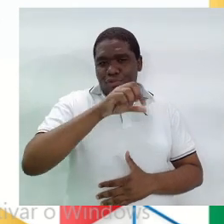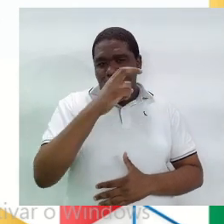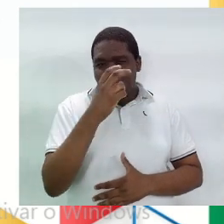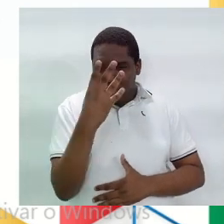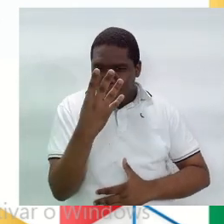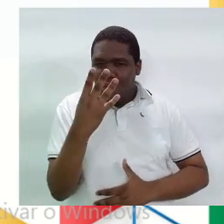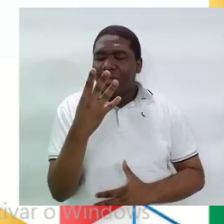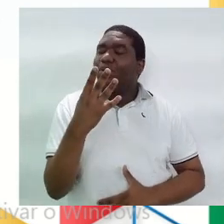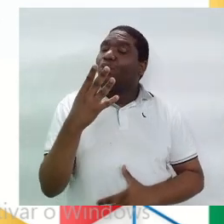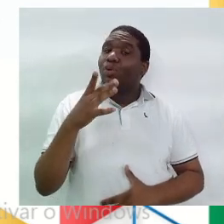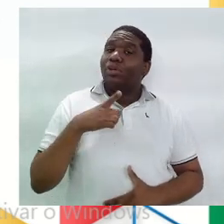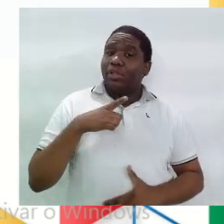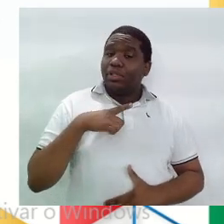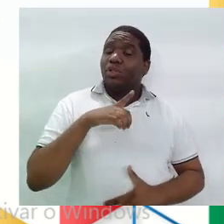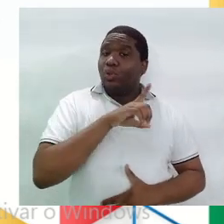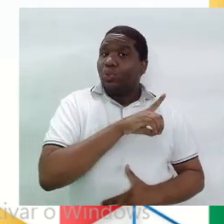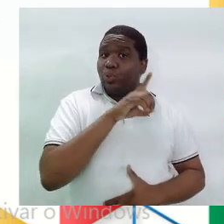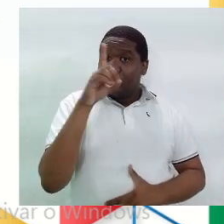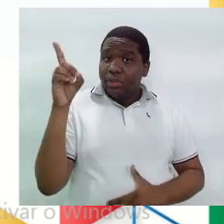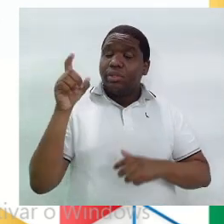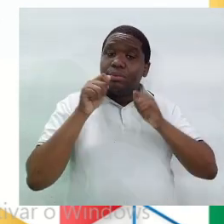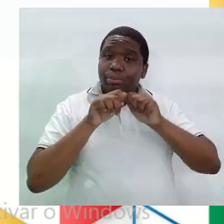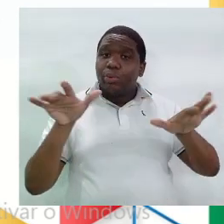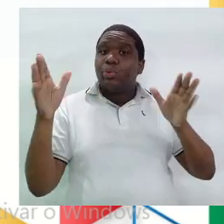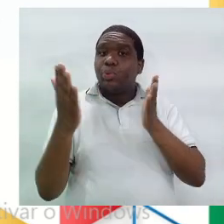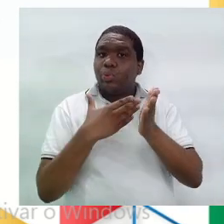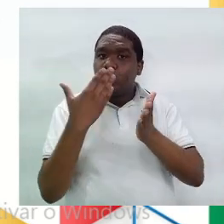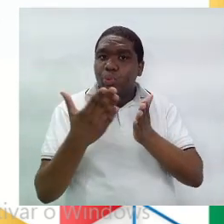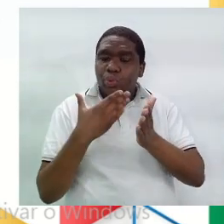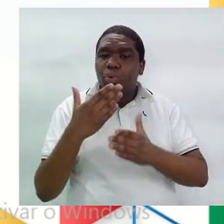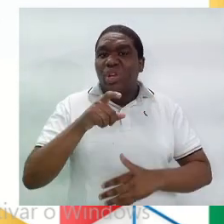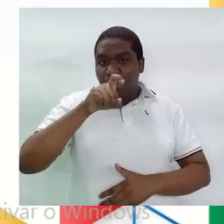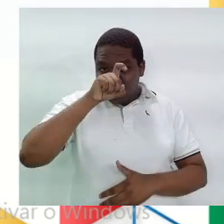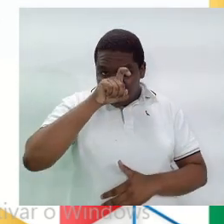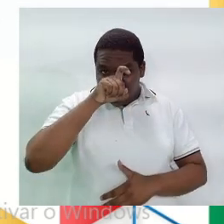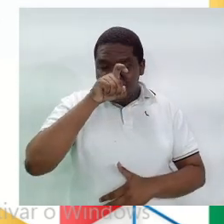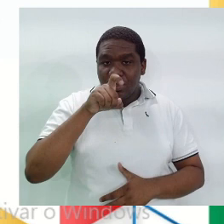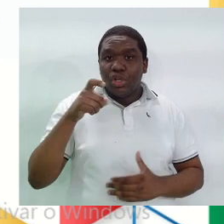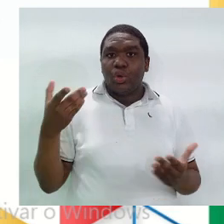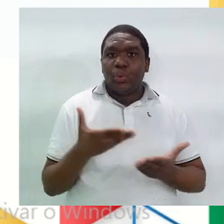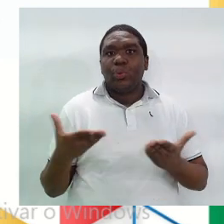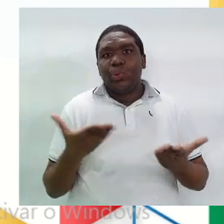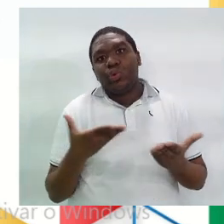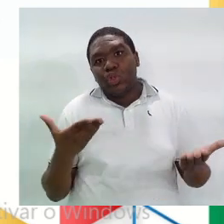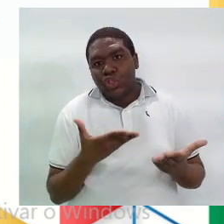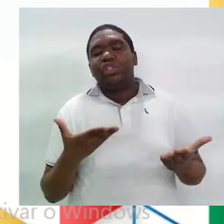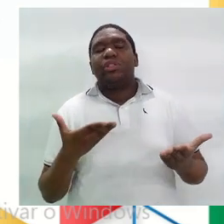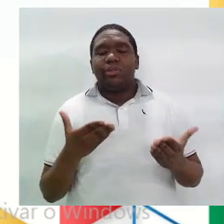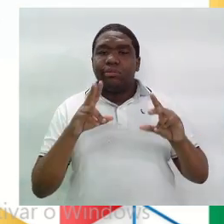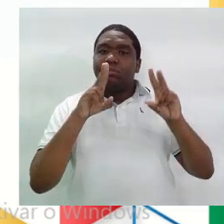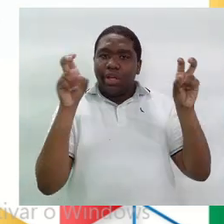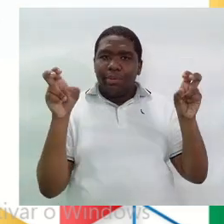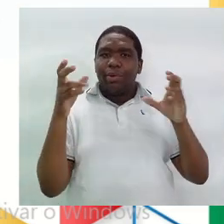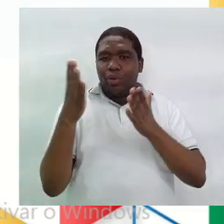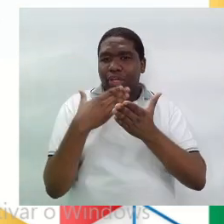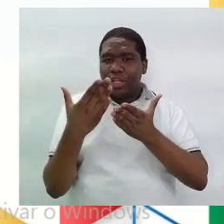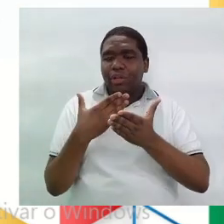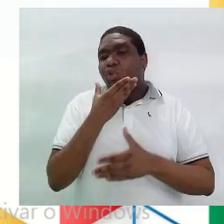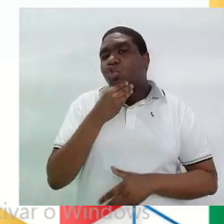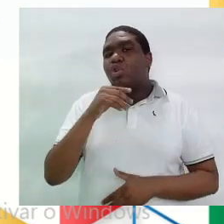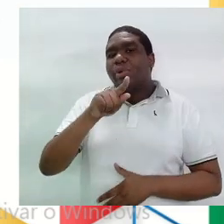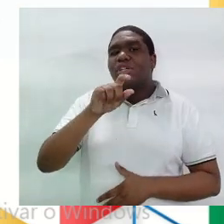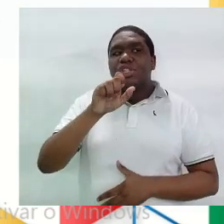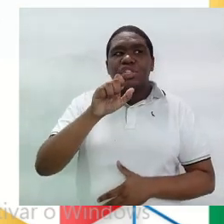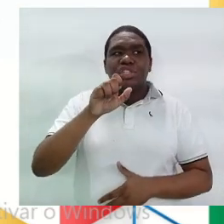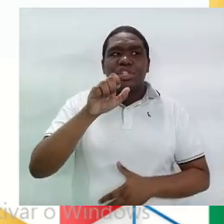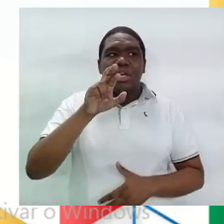1954, data da publicação do livro A Bruxaria, hoje, de Gerhard Gardner. Ele